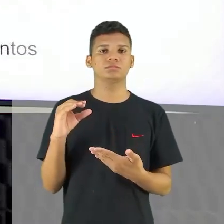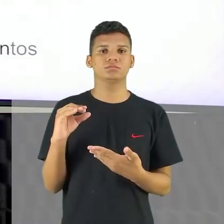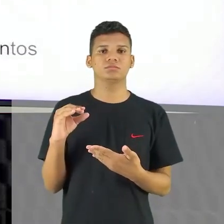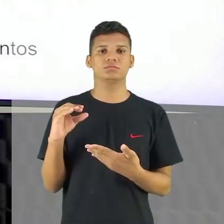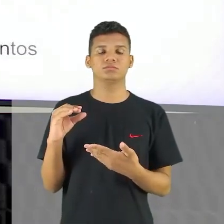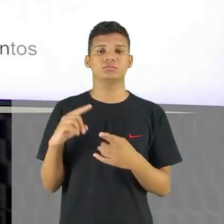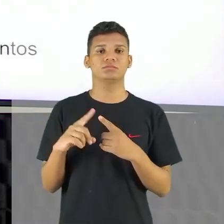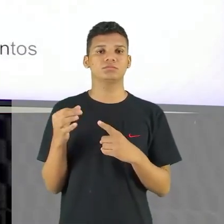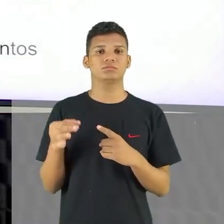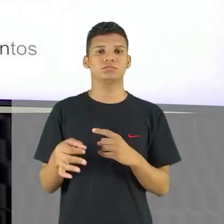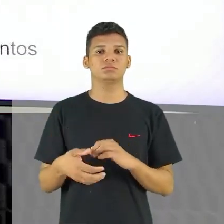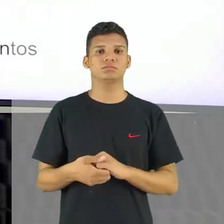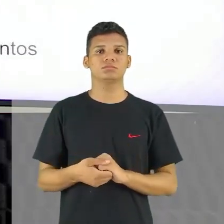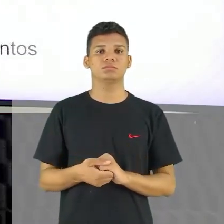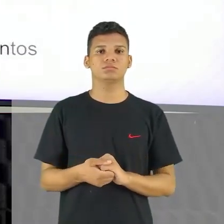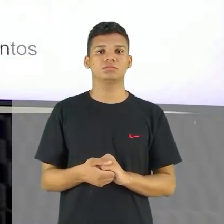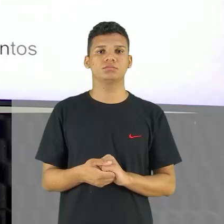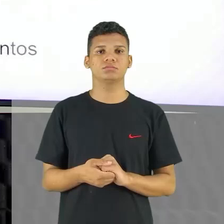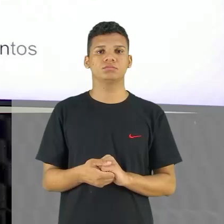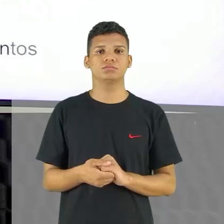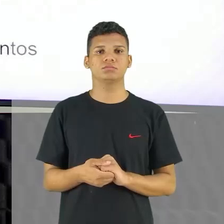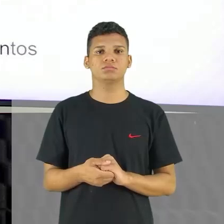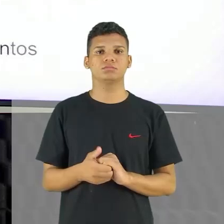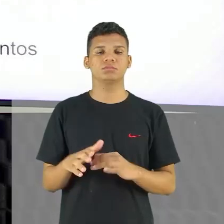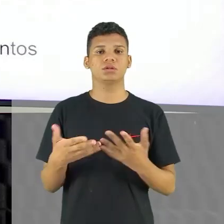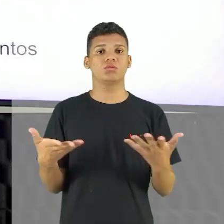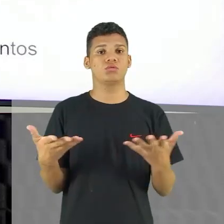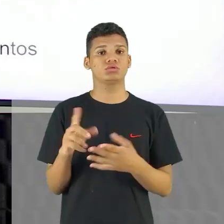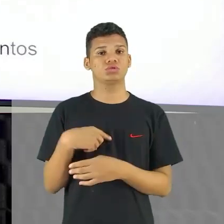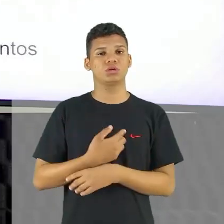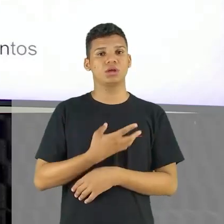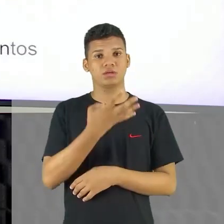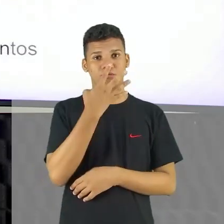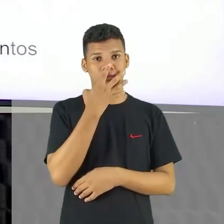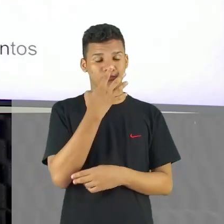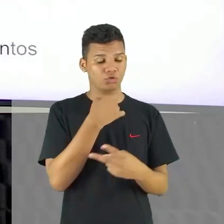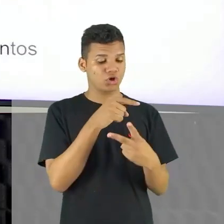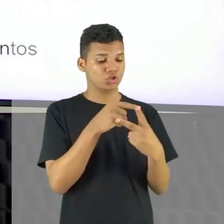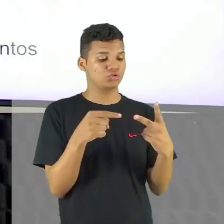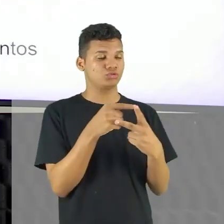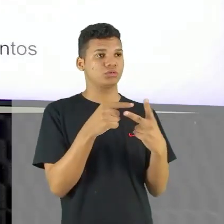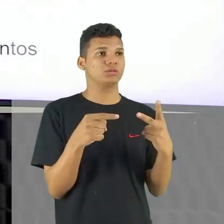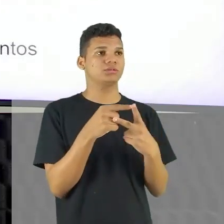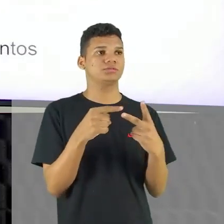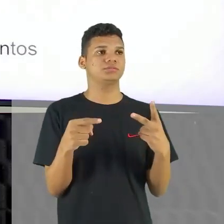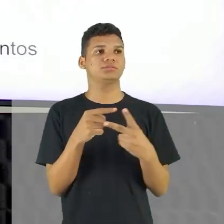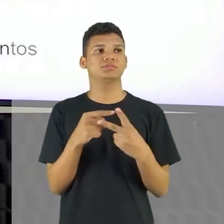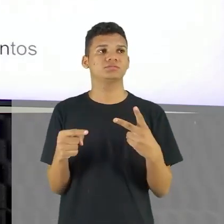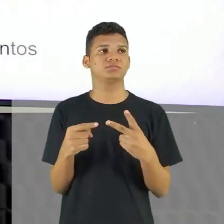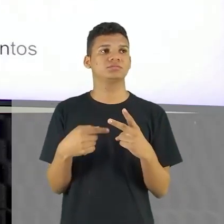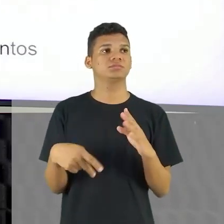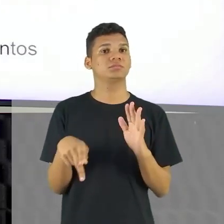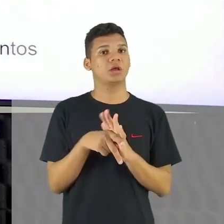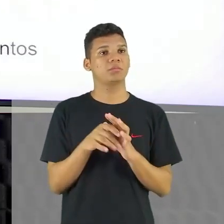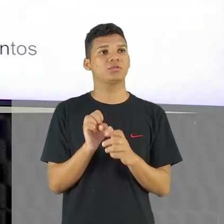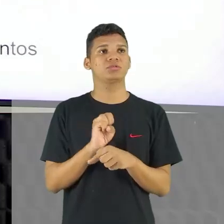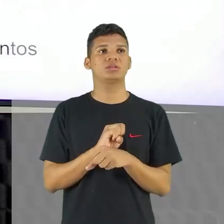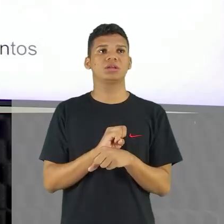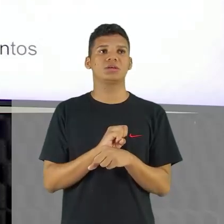coisa, tá certo? Bom, gente, hoje nós vimos 2 questões da